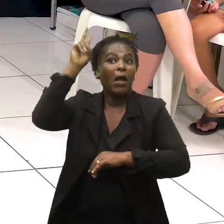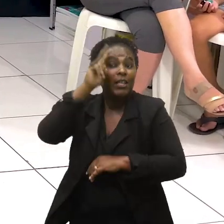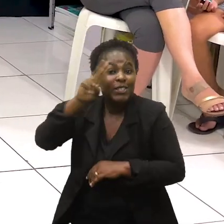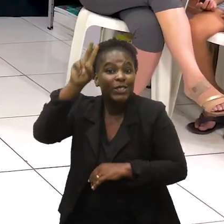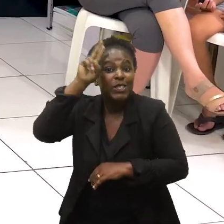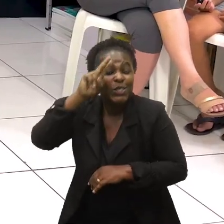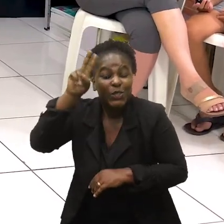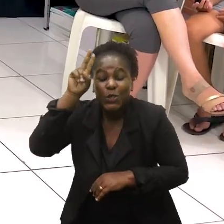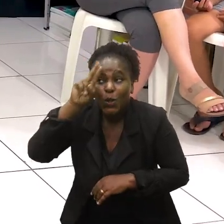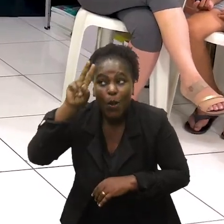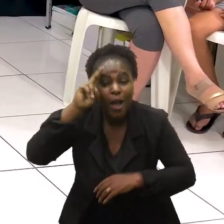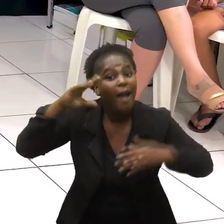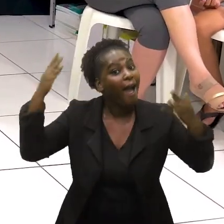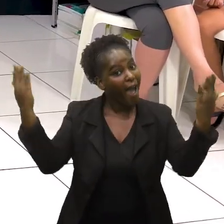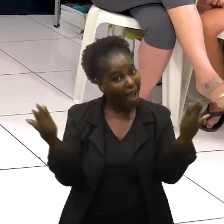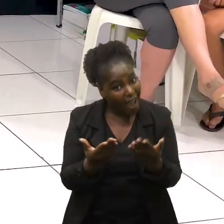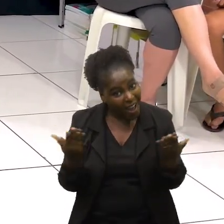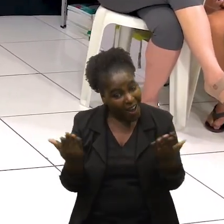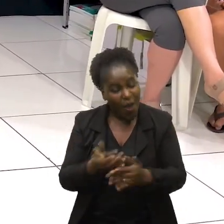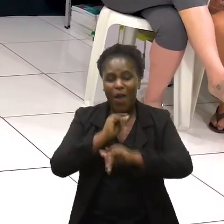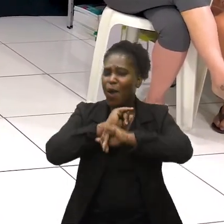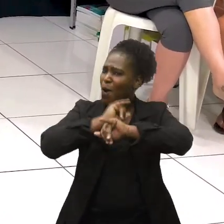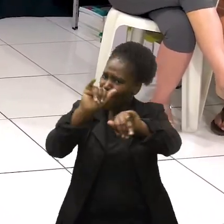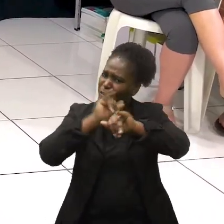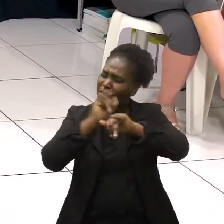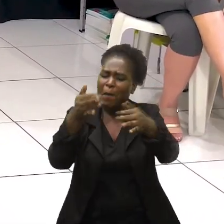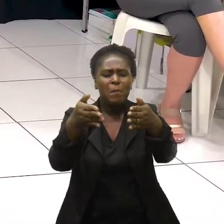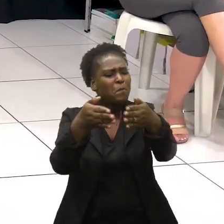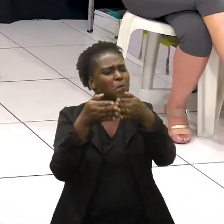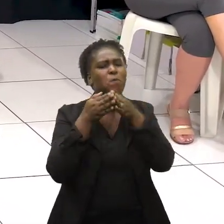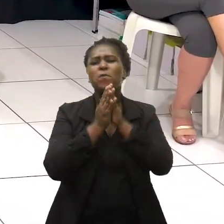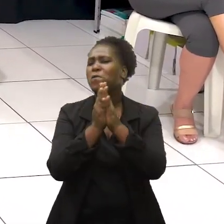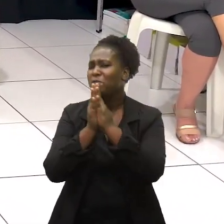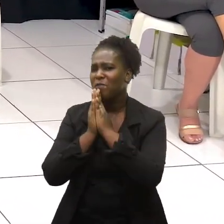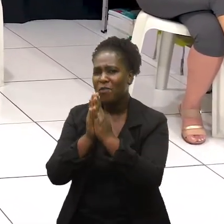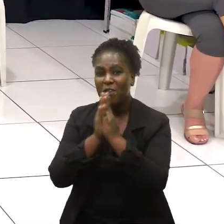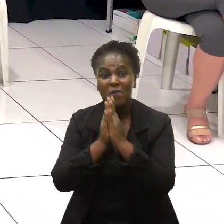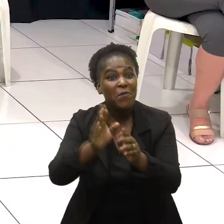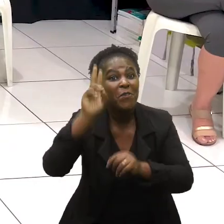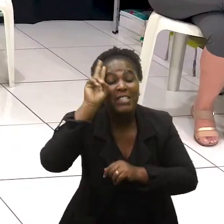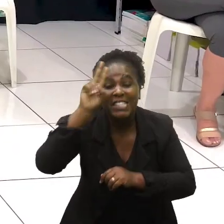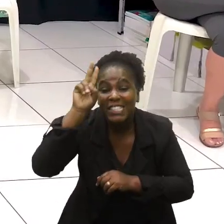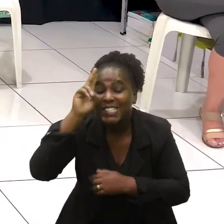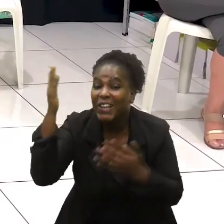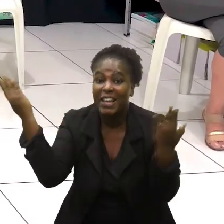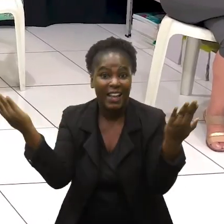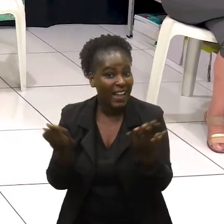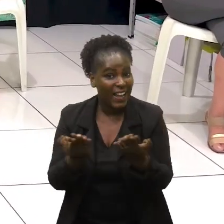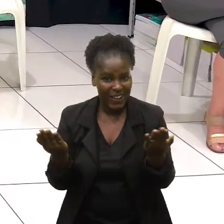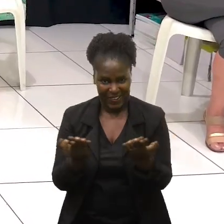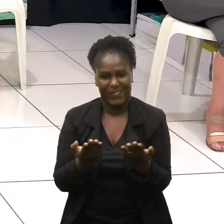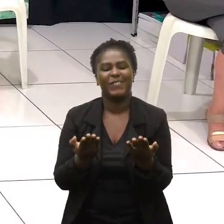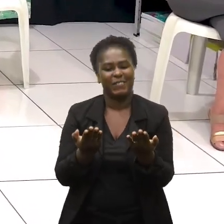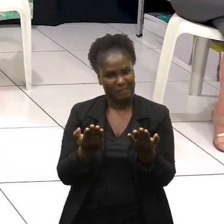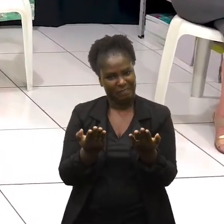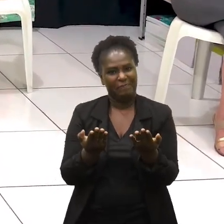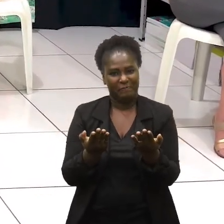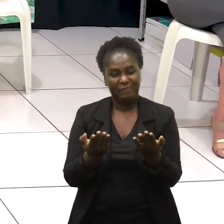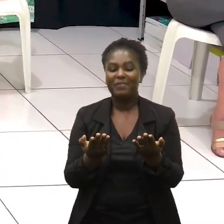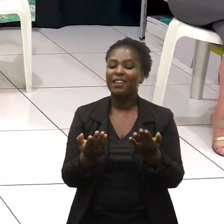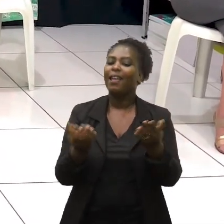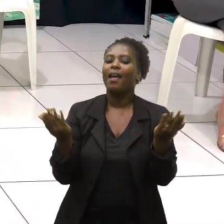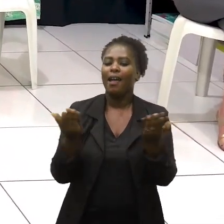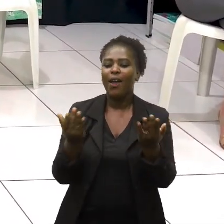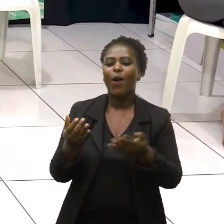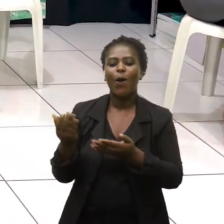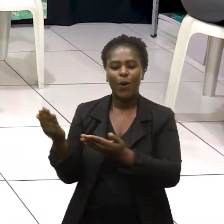agora, agora, agora, agora, história, história, história. Agora é com a Ana